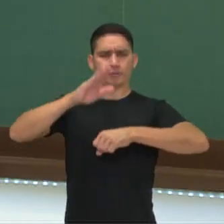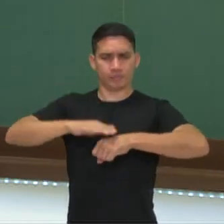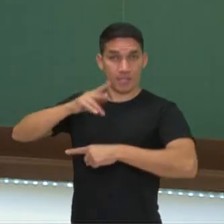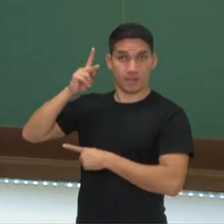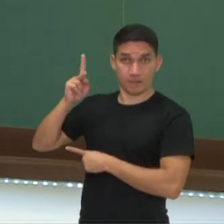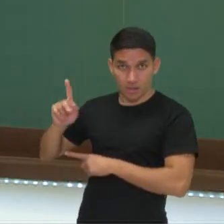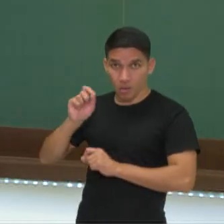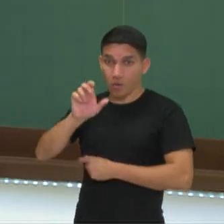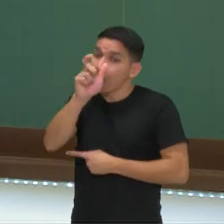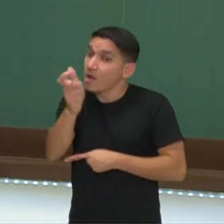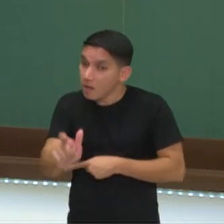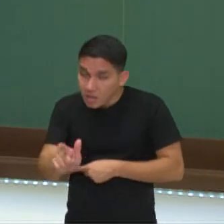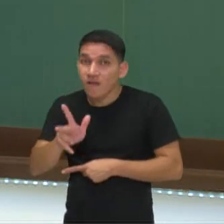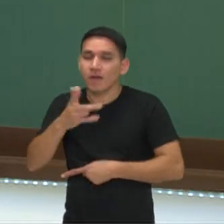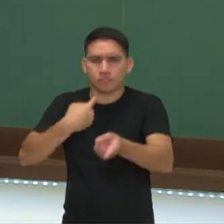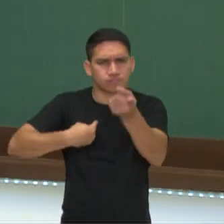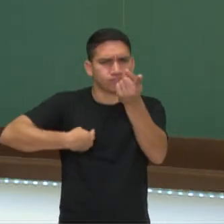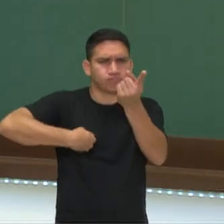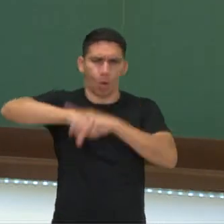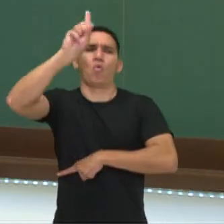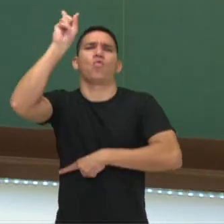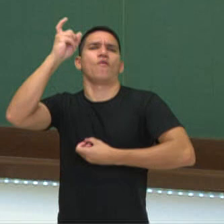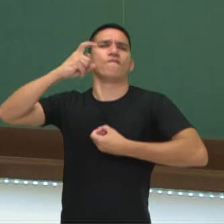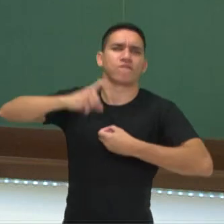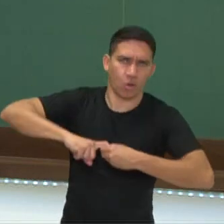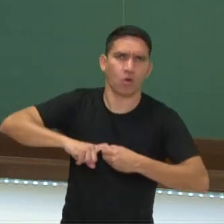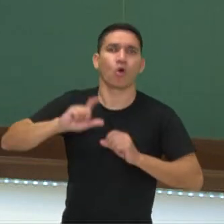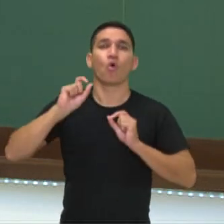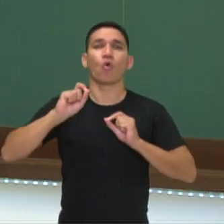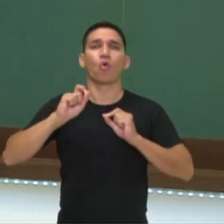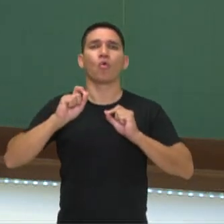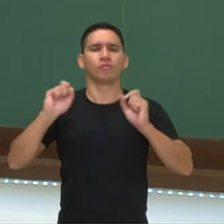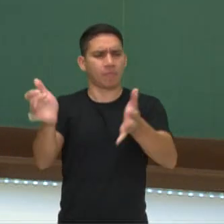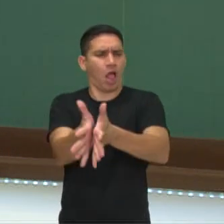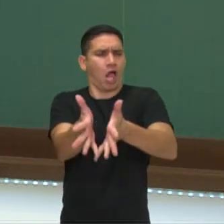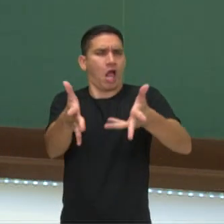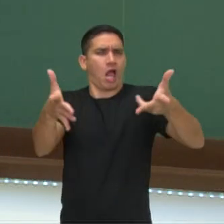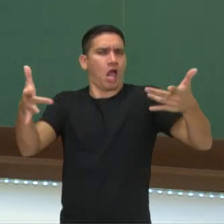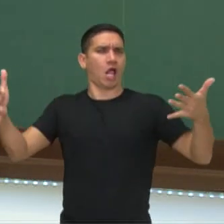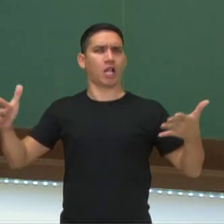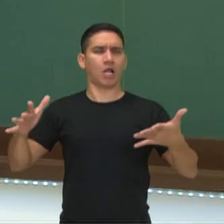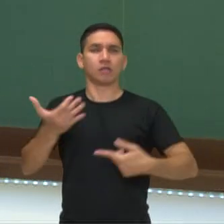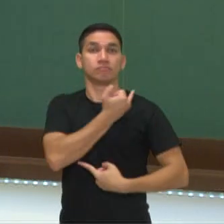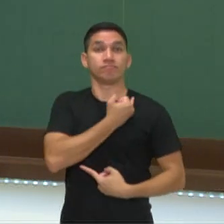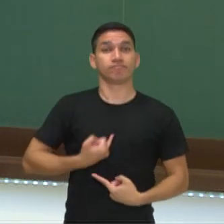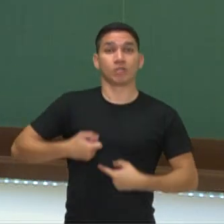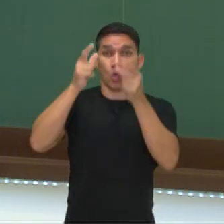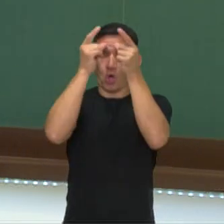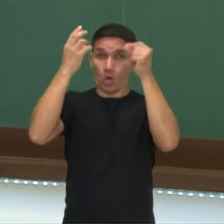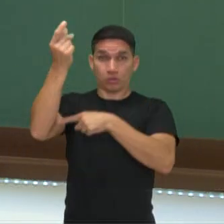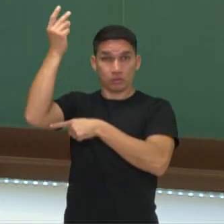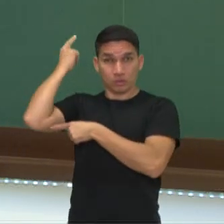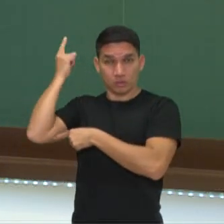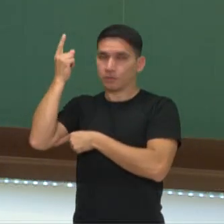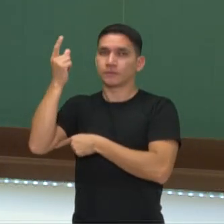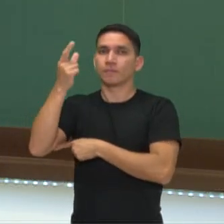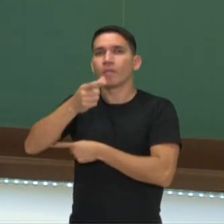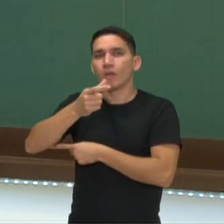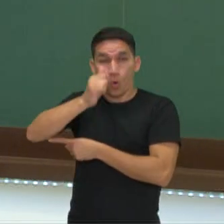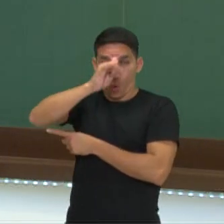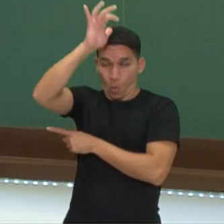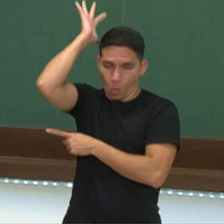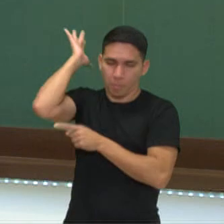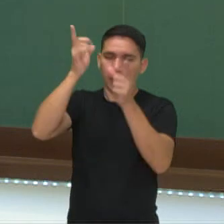a Itália ia reviver as glórias do Império Romano do passado. Então, essa é outra característica dos